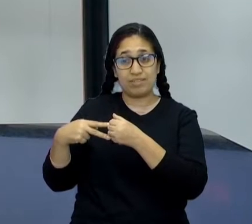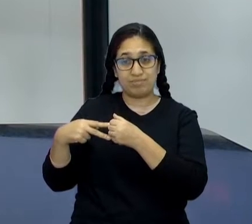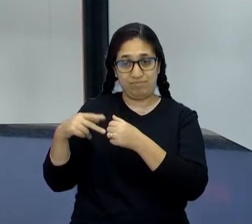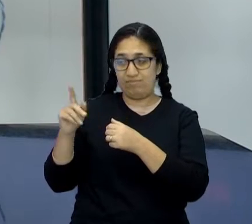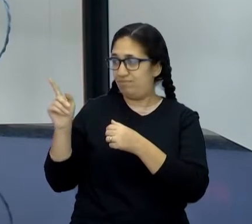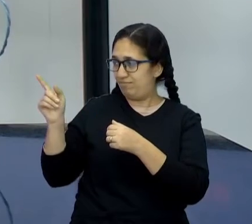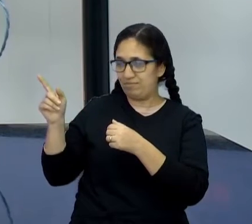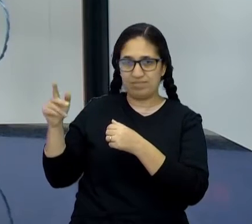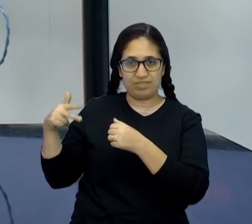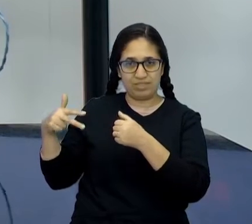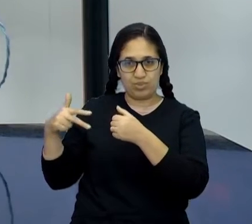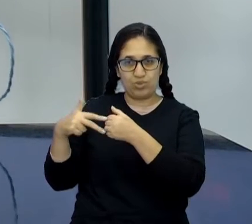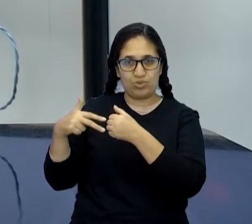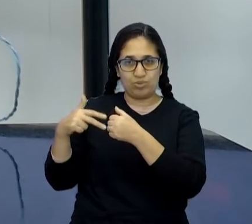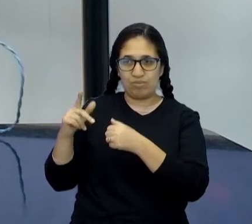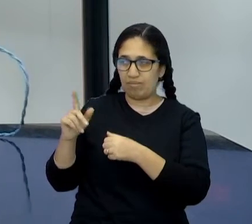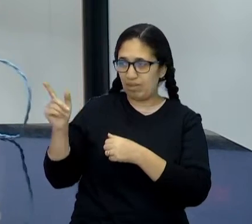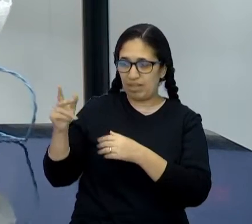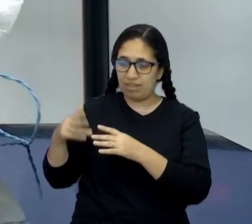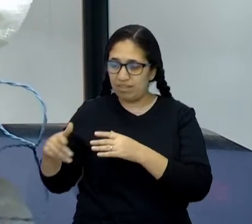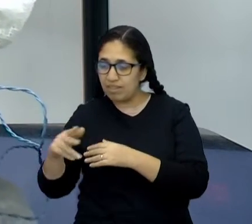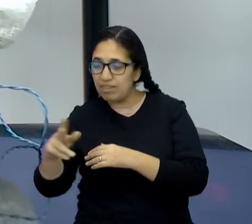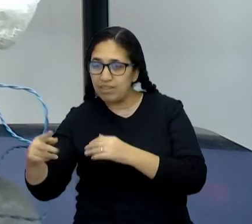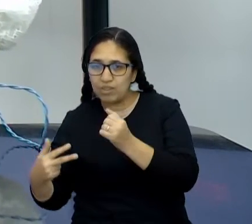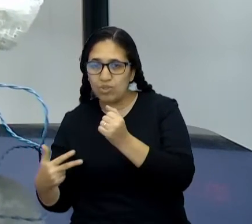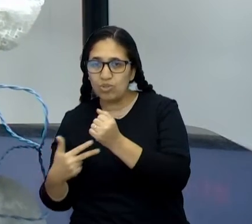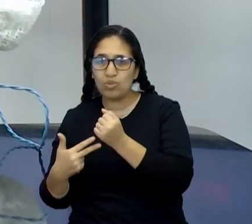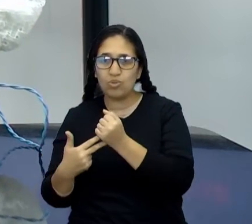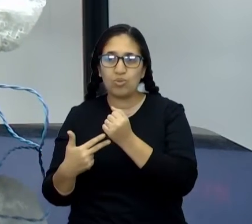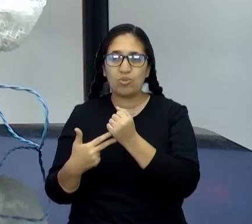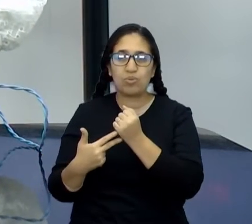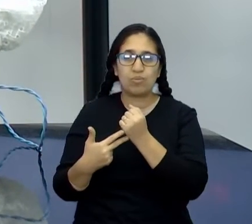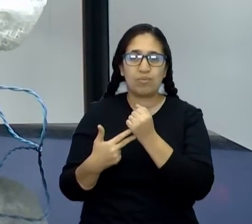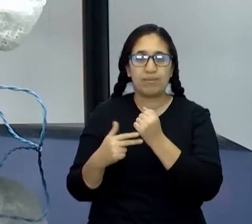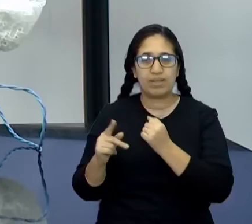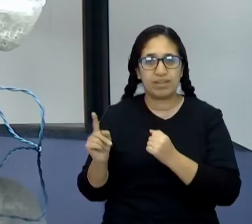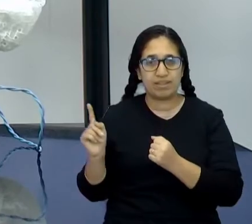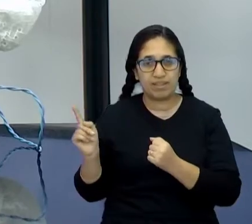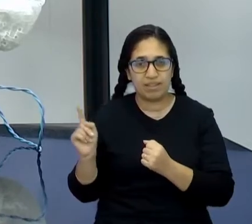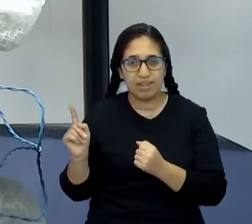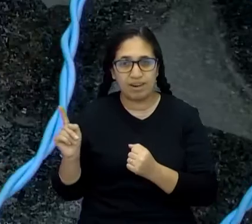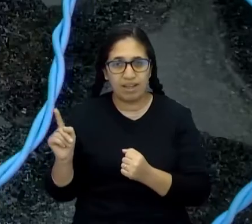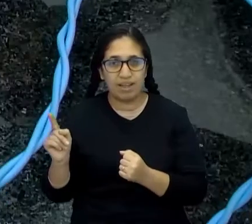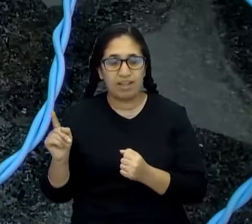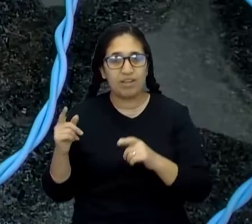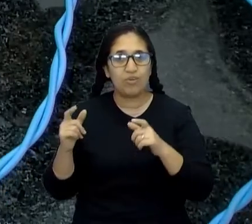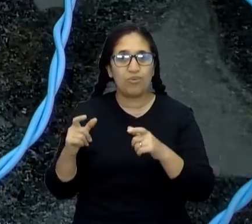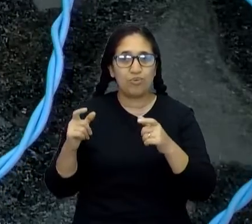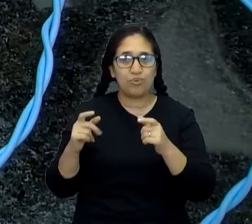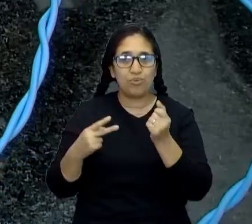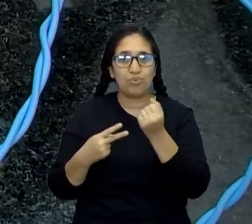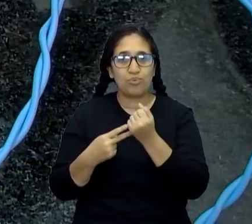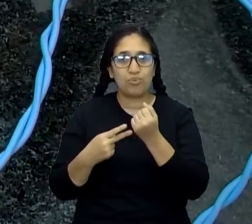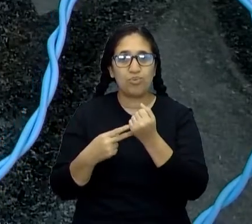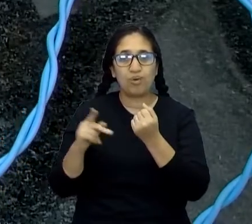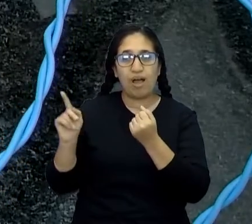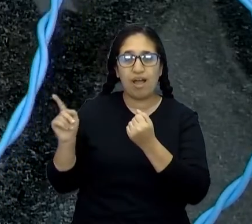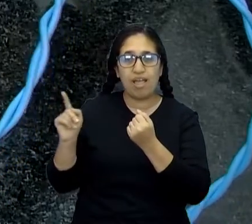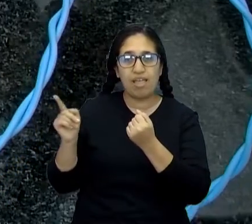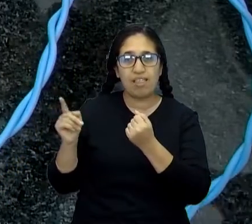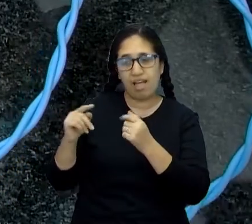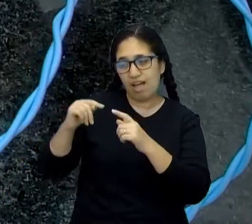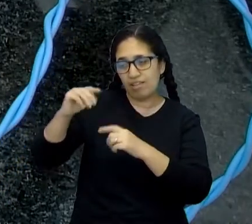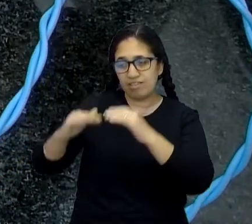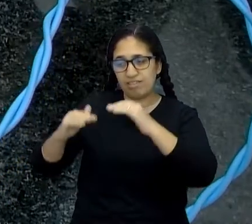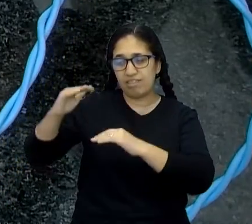né? Isso aqui está na tomada. Lá na tomada, pessoal, tem esse lugar que tem desequilíbrios de carga,